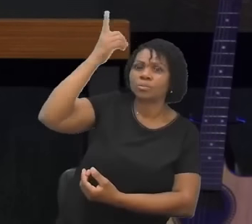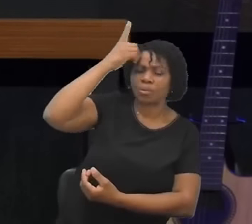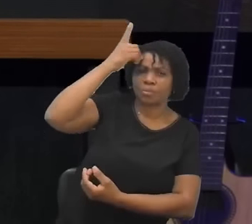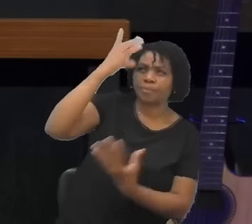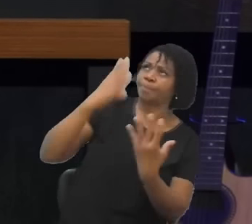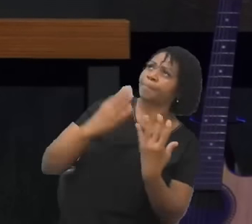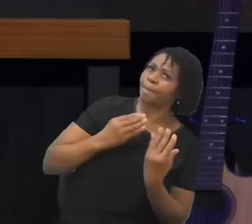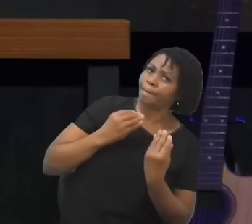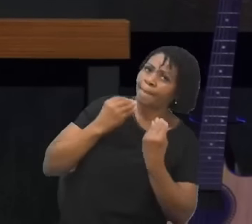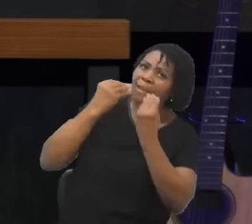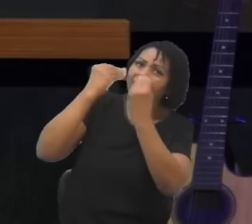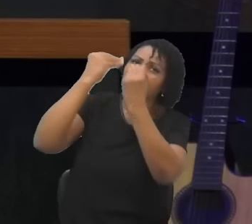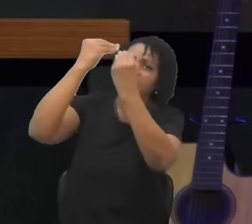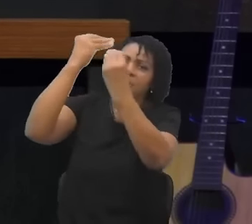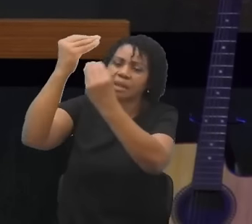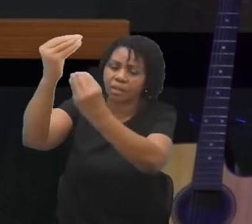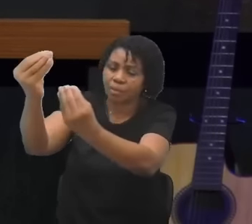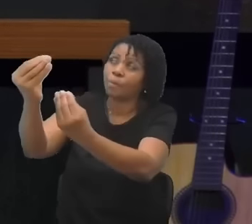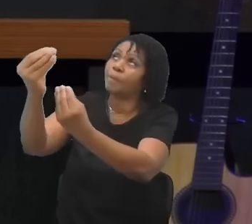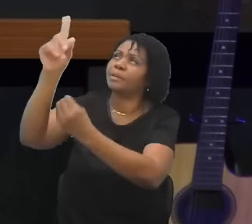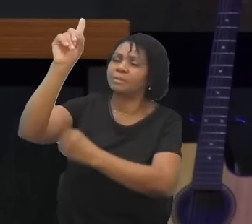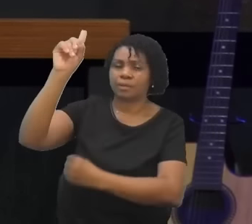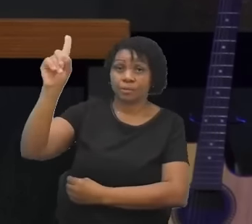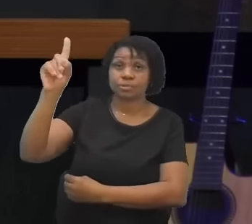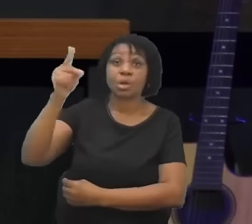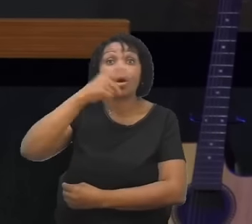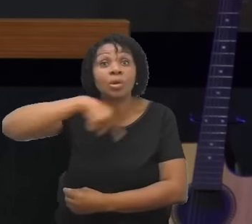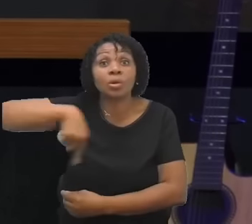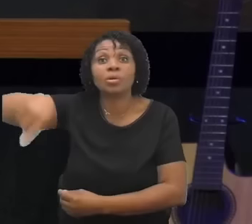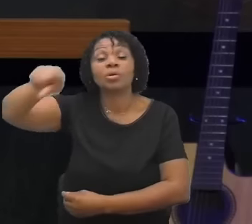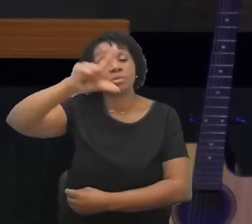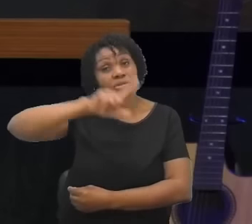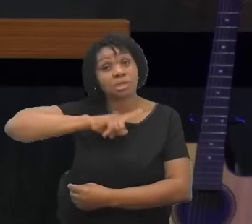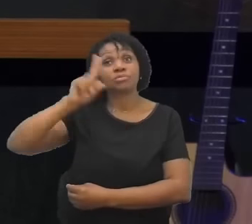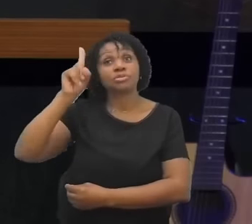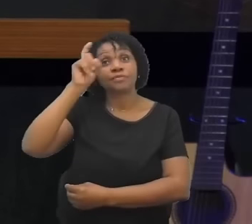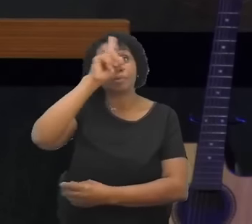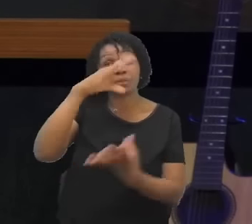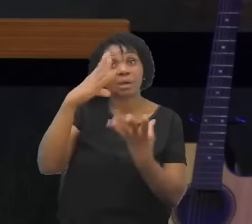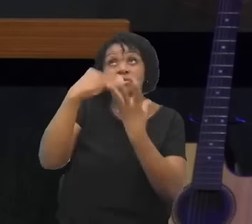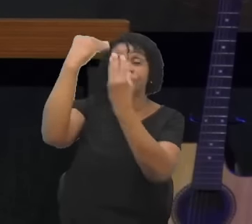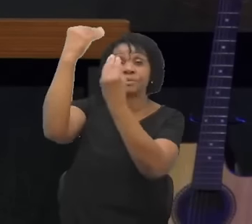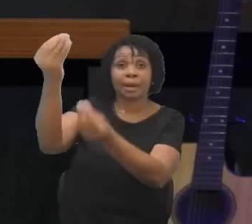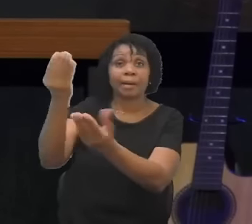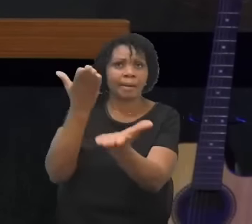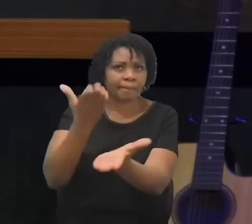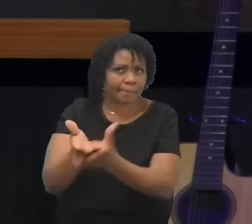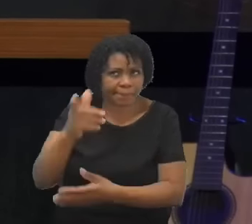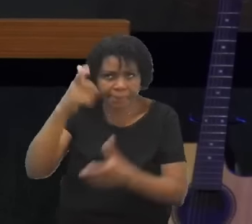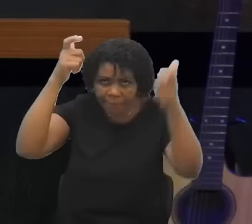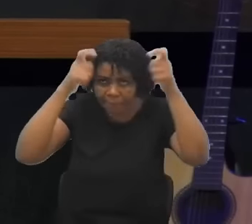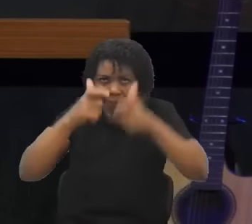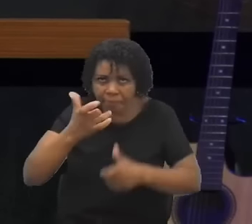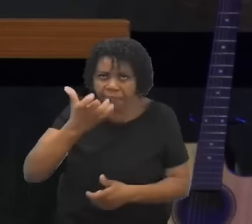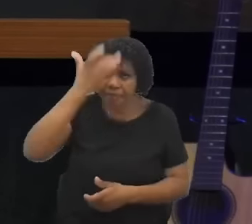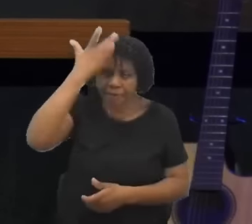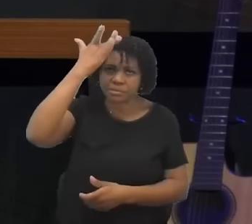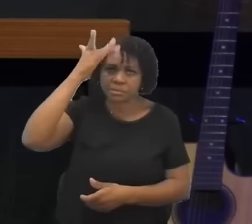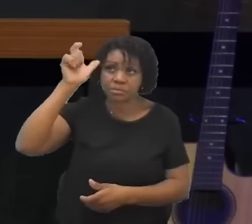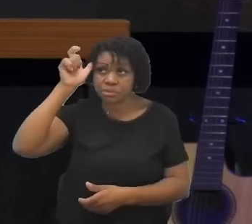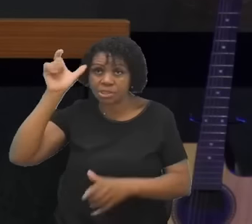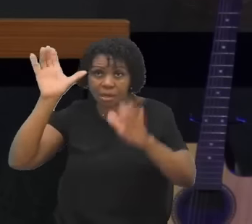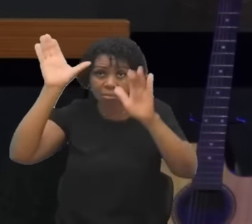ele entregou aos pés do Senhor. Agora nós temos dificuldade de entregar. Perder a coroa é fácil. O diabo vem e